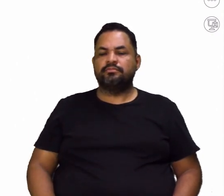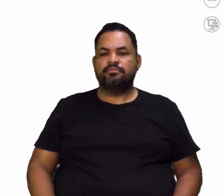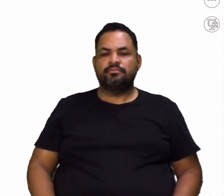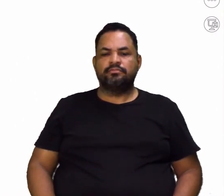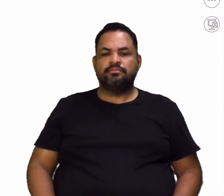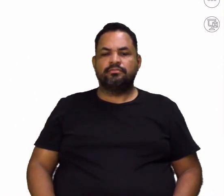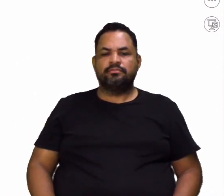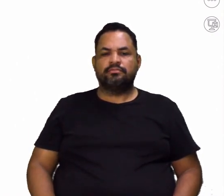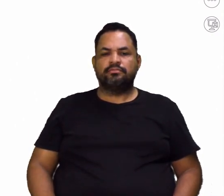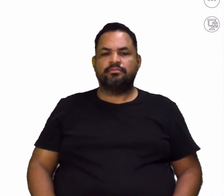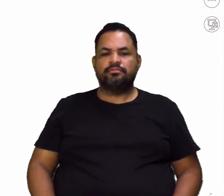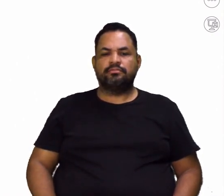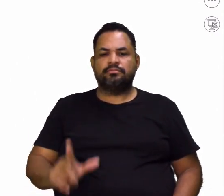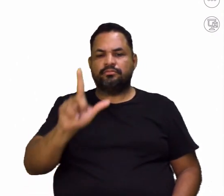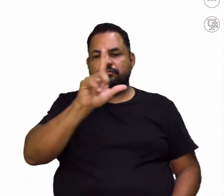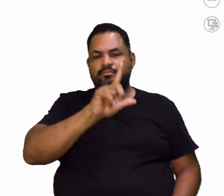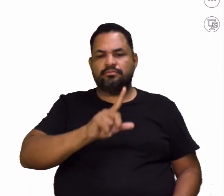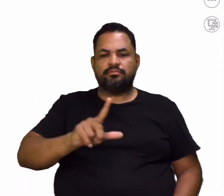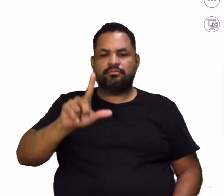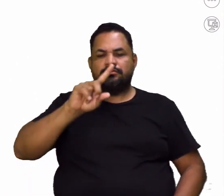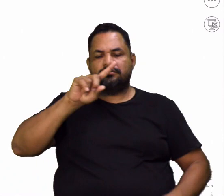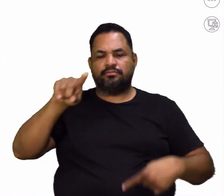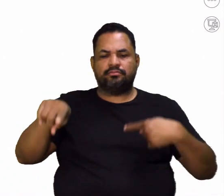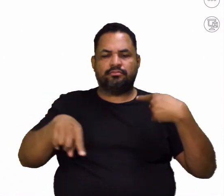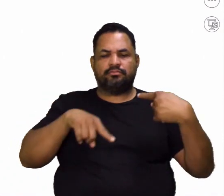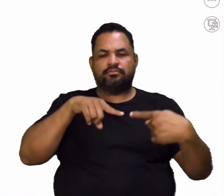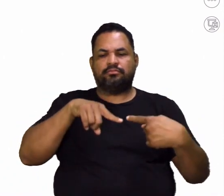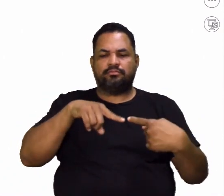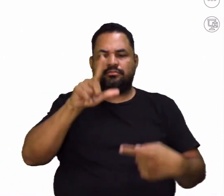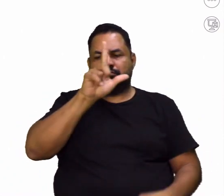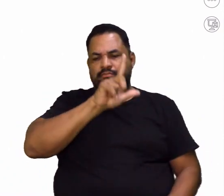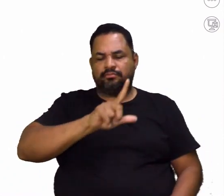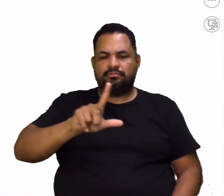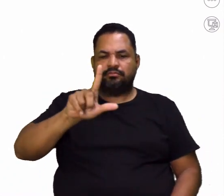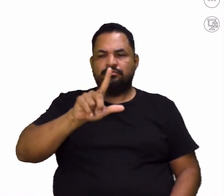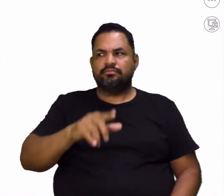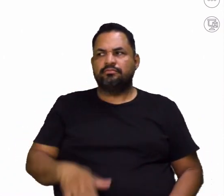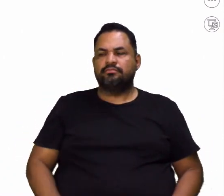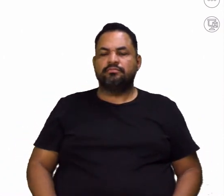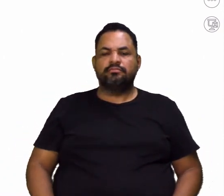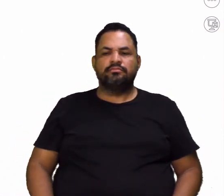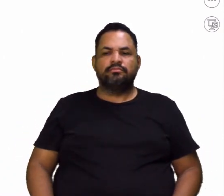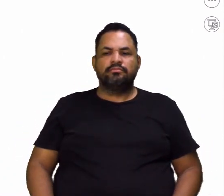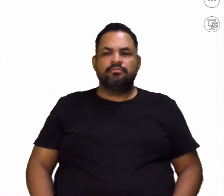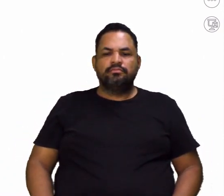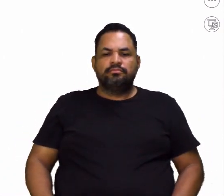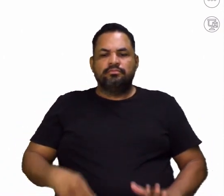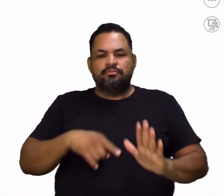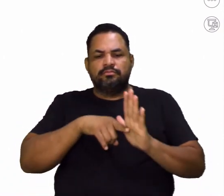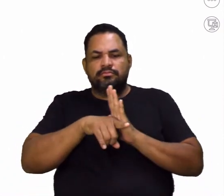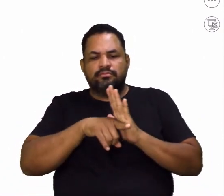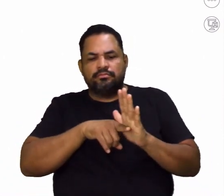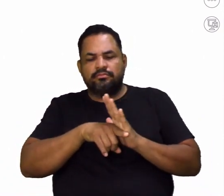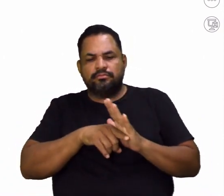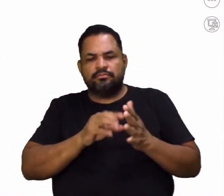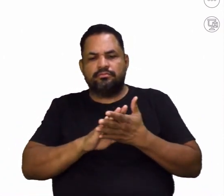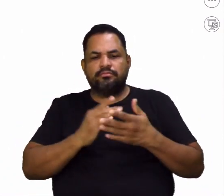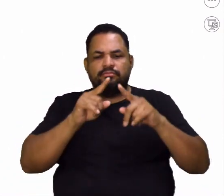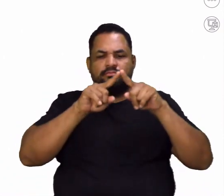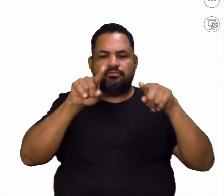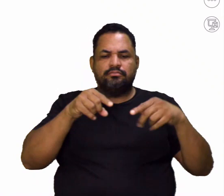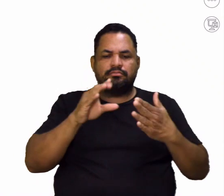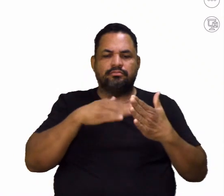focar aqui a questão da literatura tá bom essa parte de analisar obras